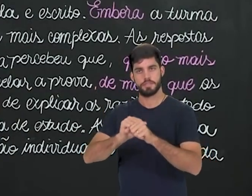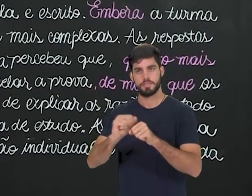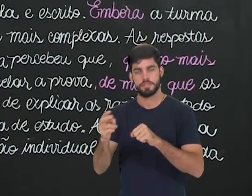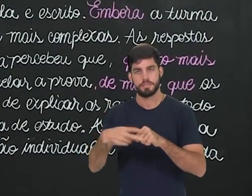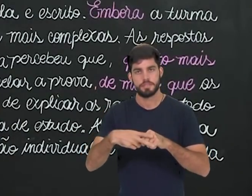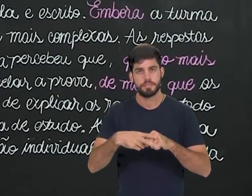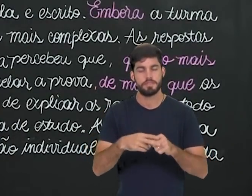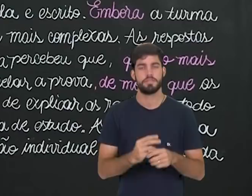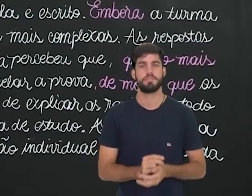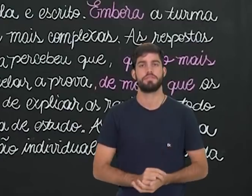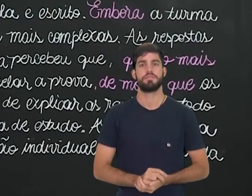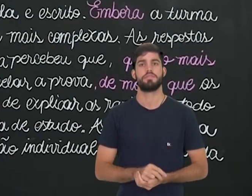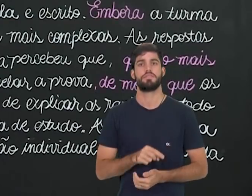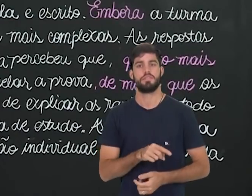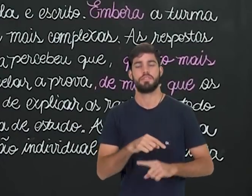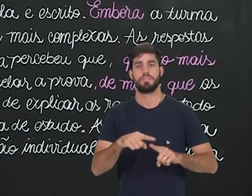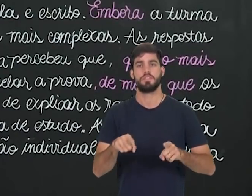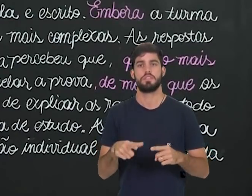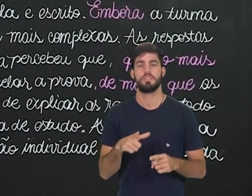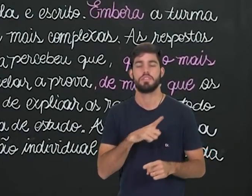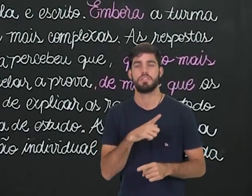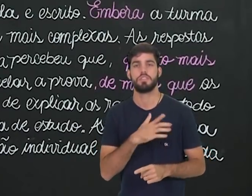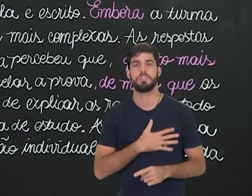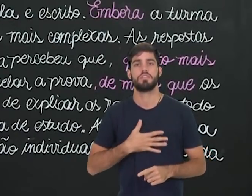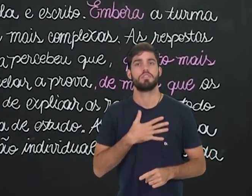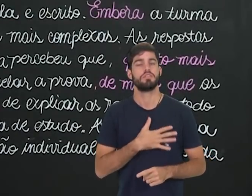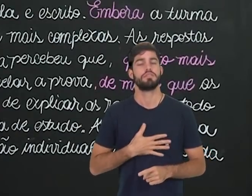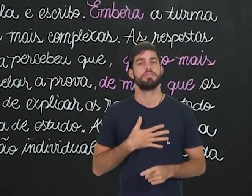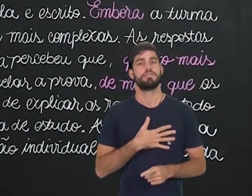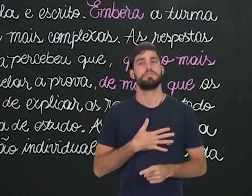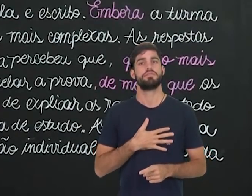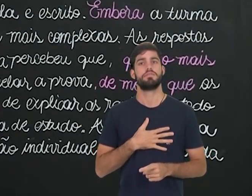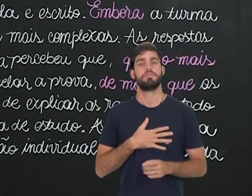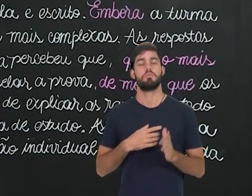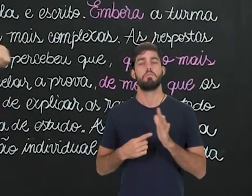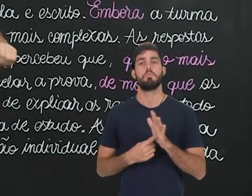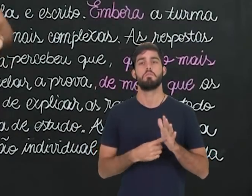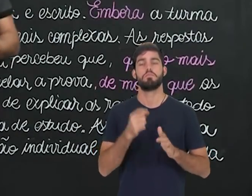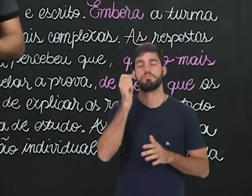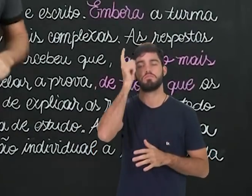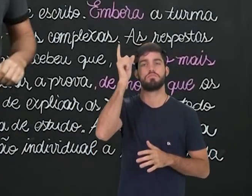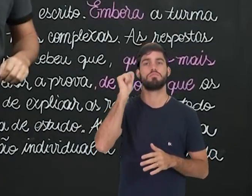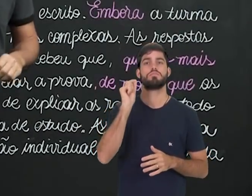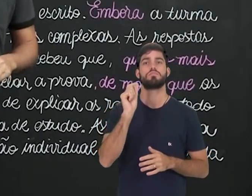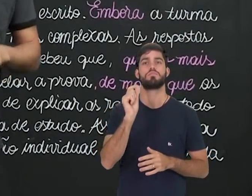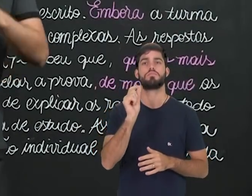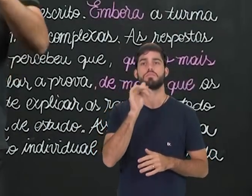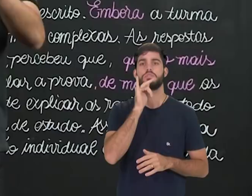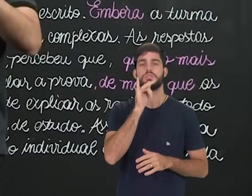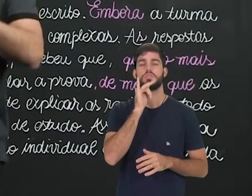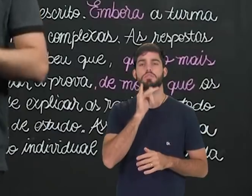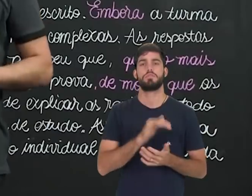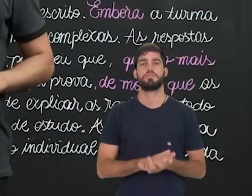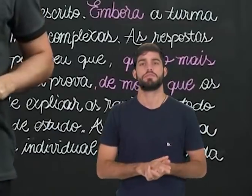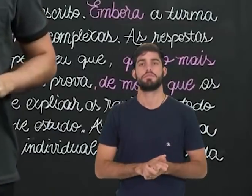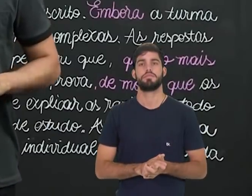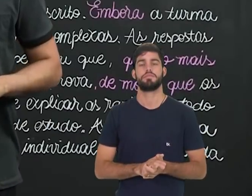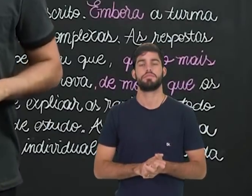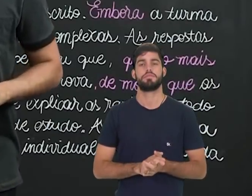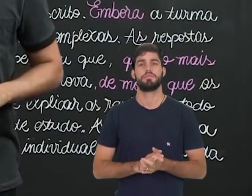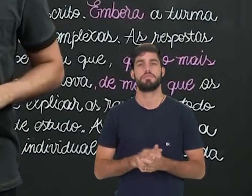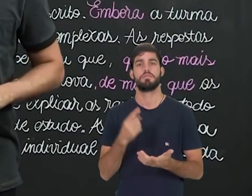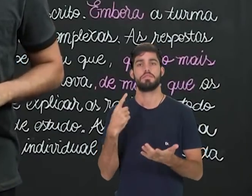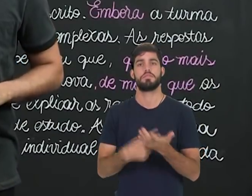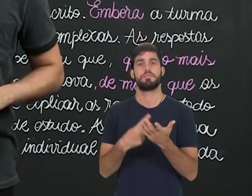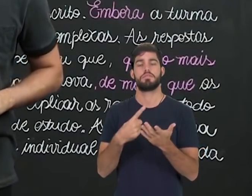adverbiais. Embora a turma tenha gostado, indica uma ideia de concessão. marcada